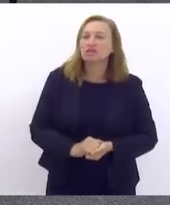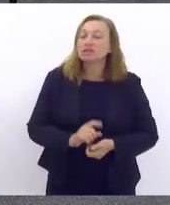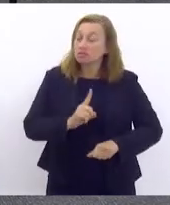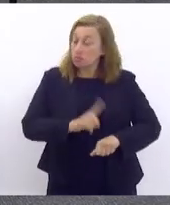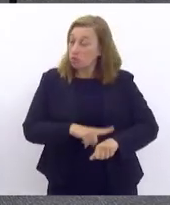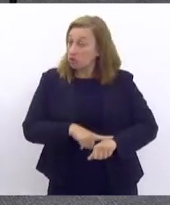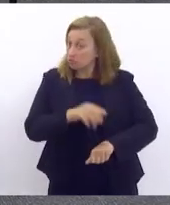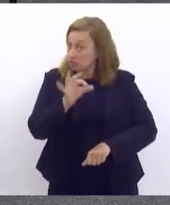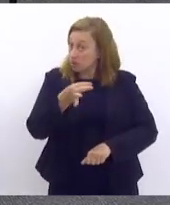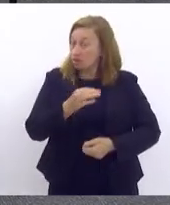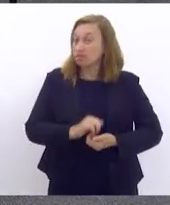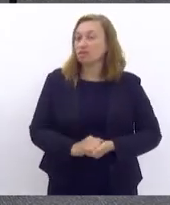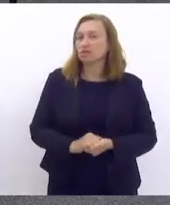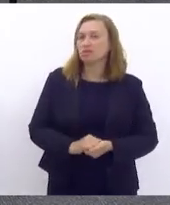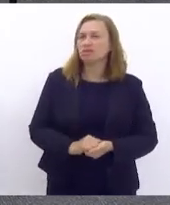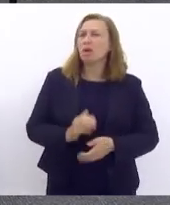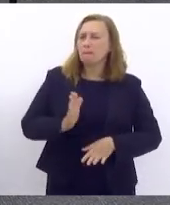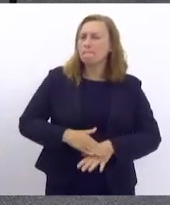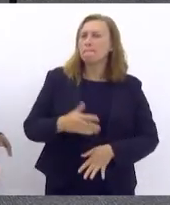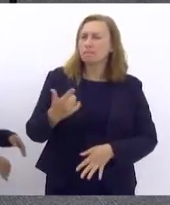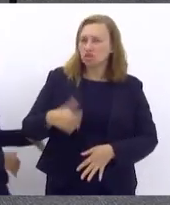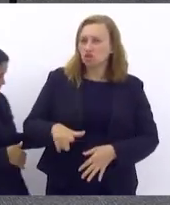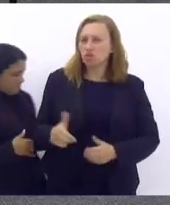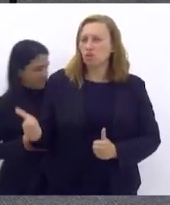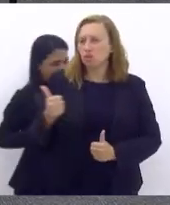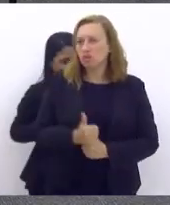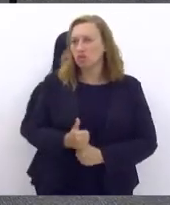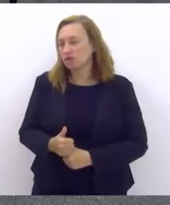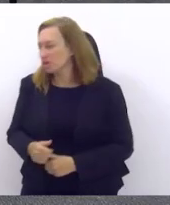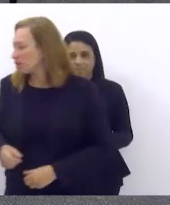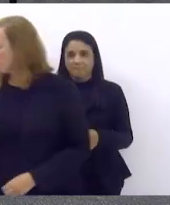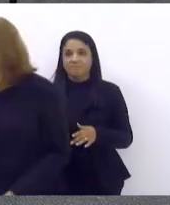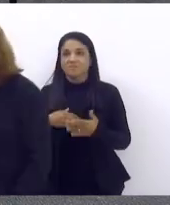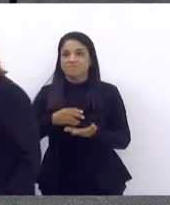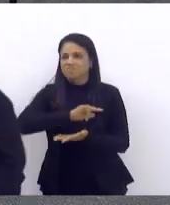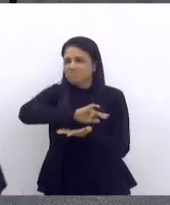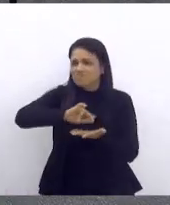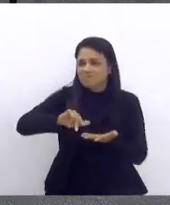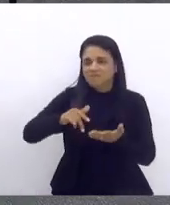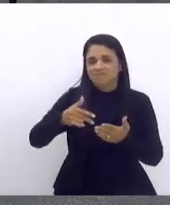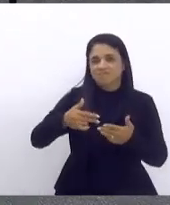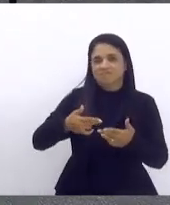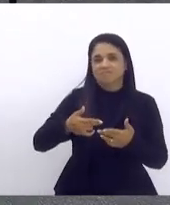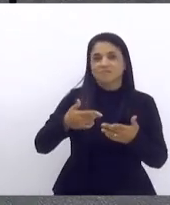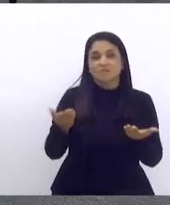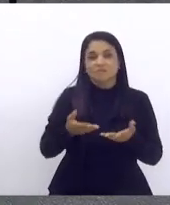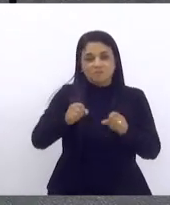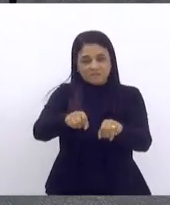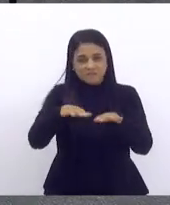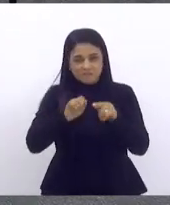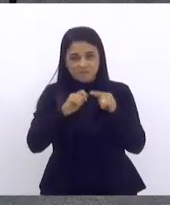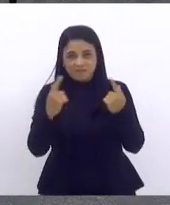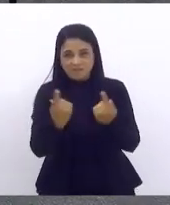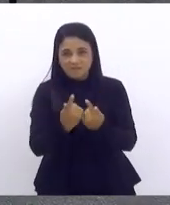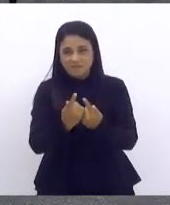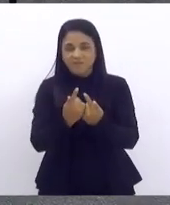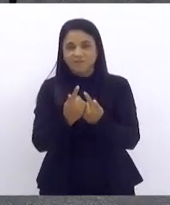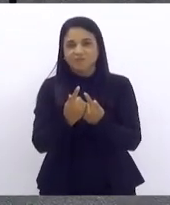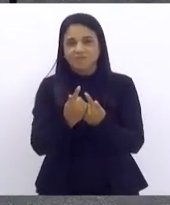exato momento, mais uma vez, eu tenho falado isso aqui inúmeras vezes, a gente está na sessão da Assembleia